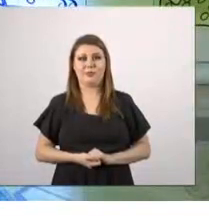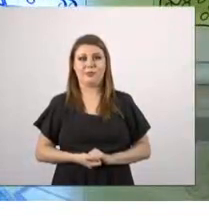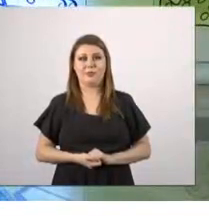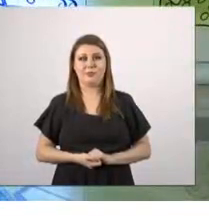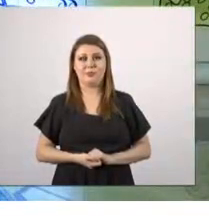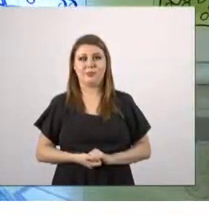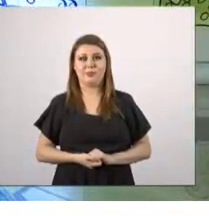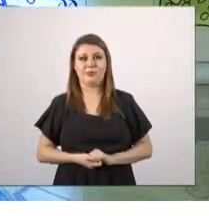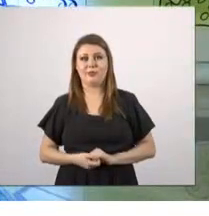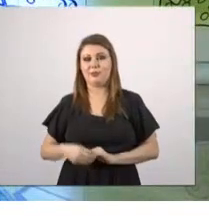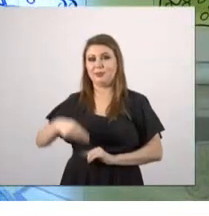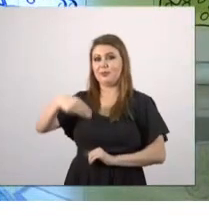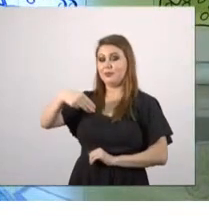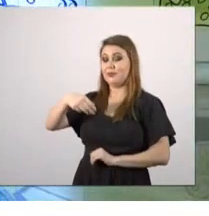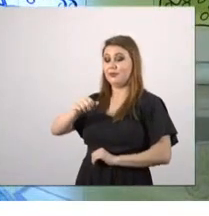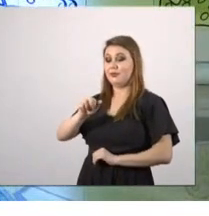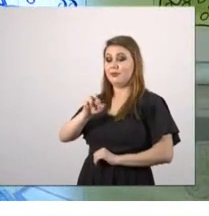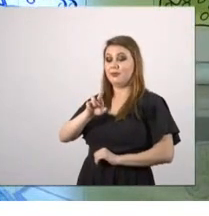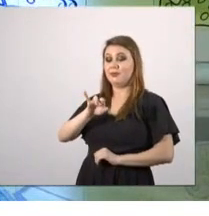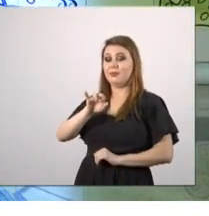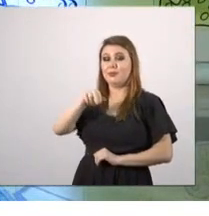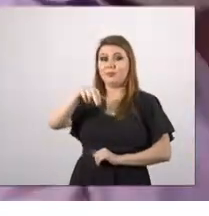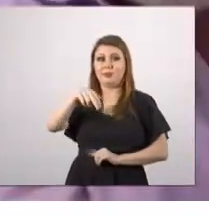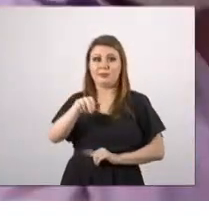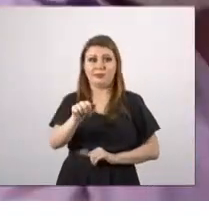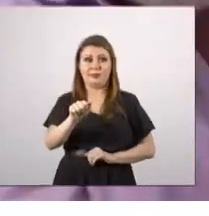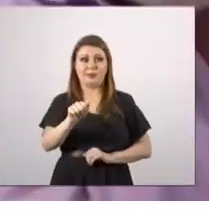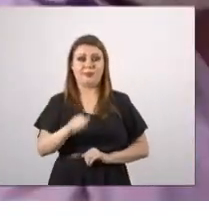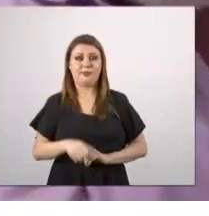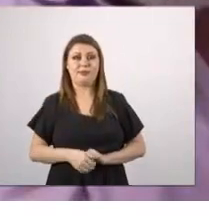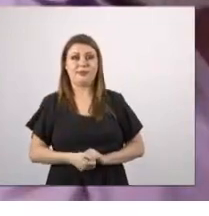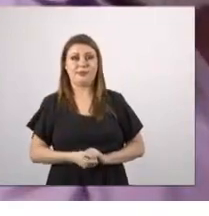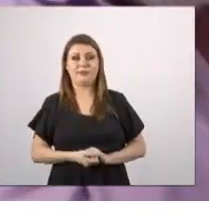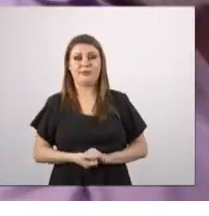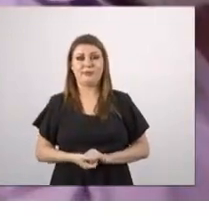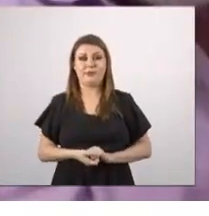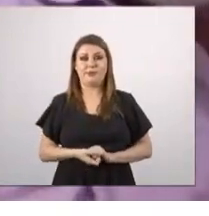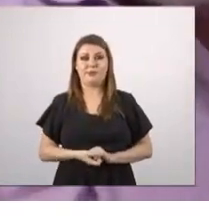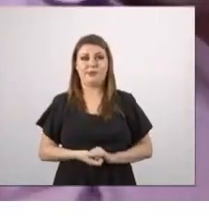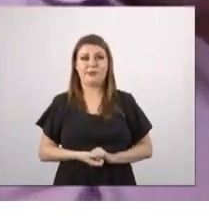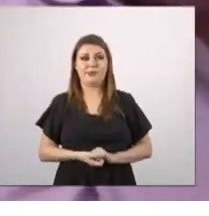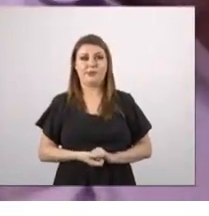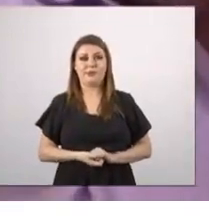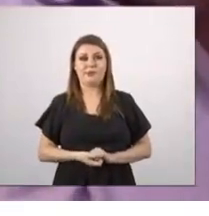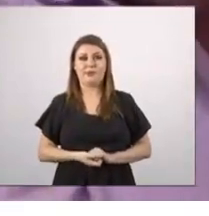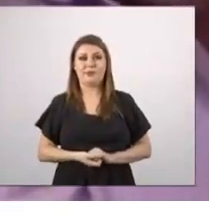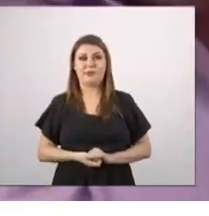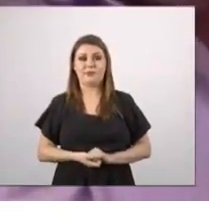Marina de Resende Valença.